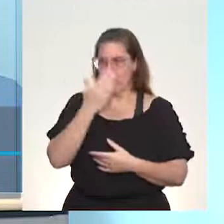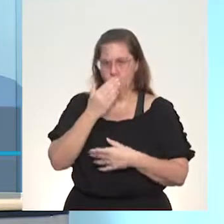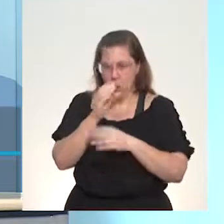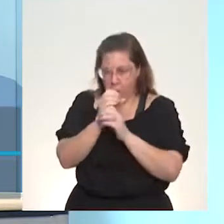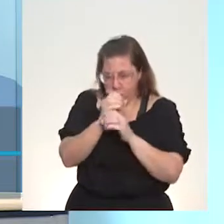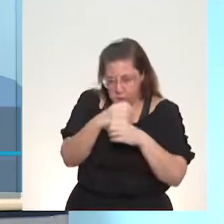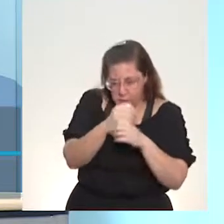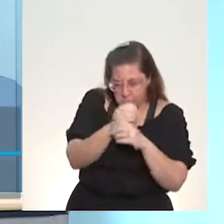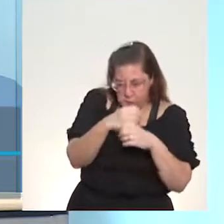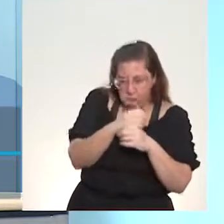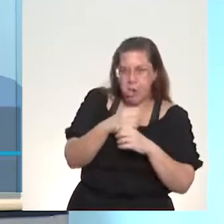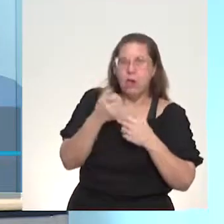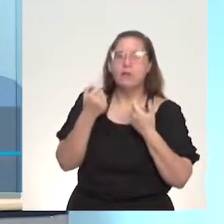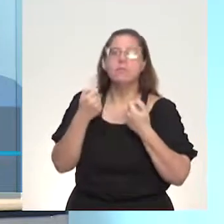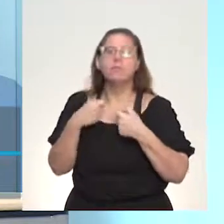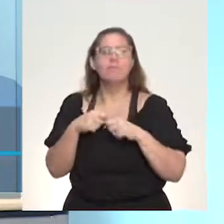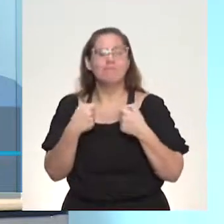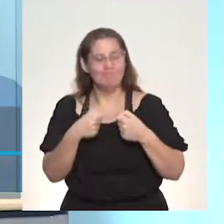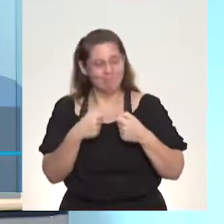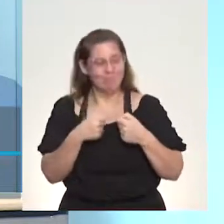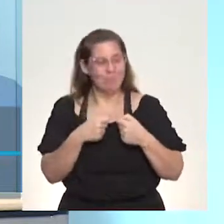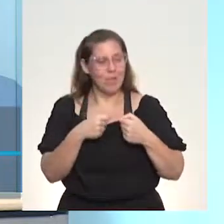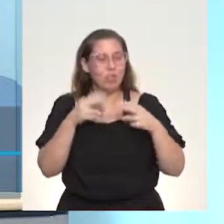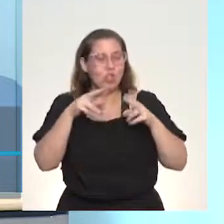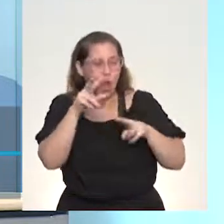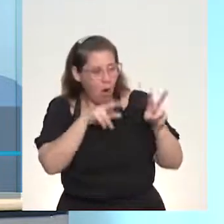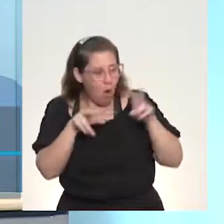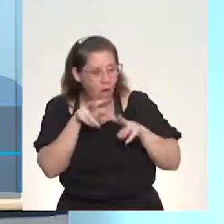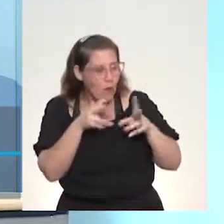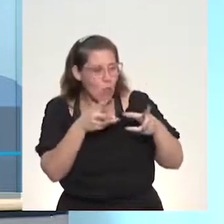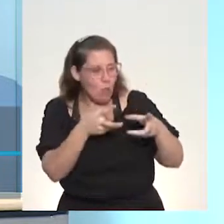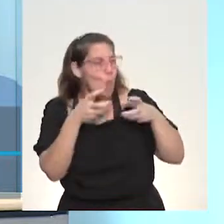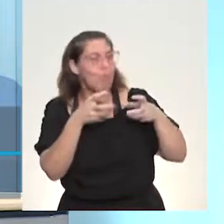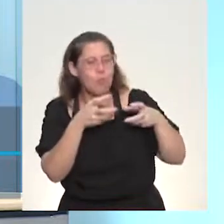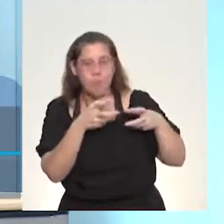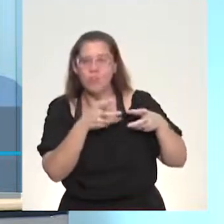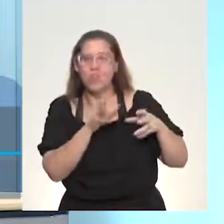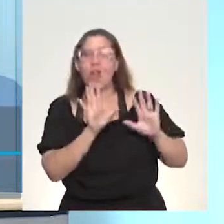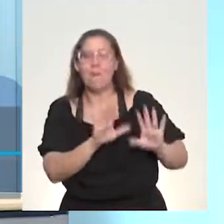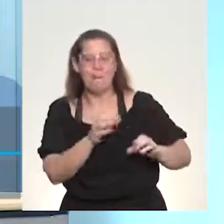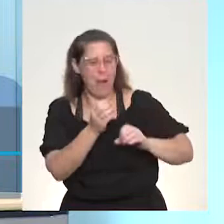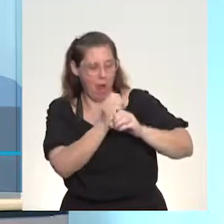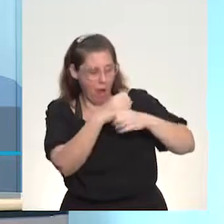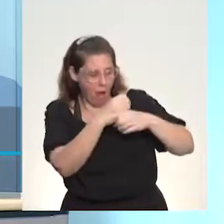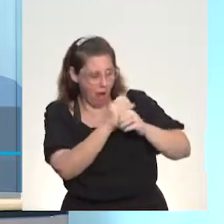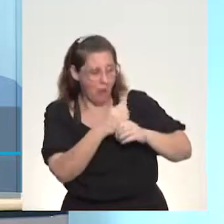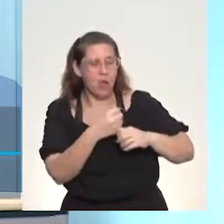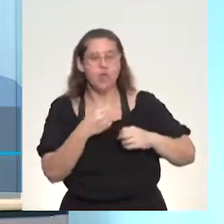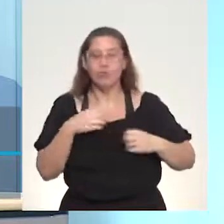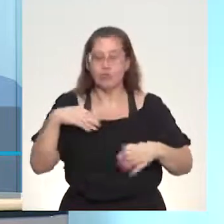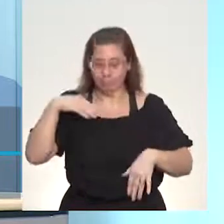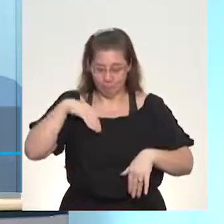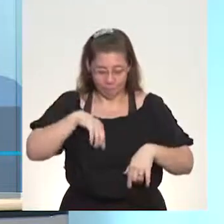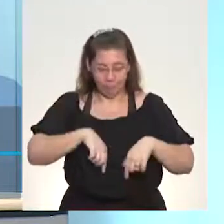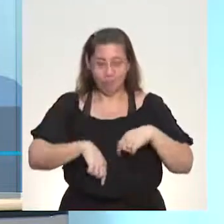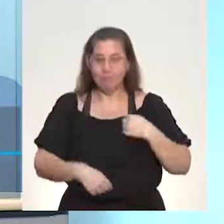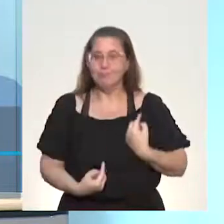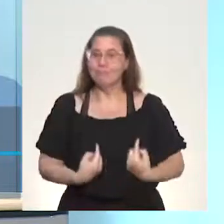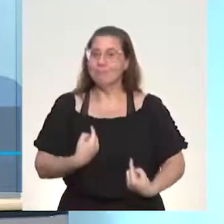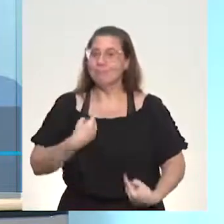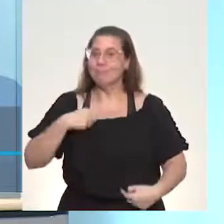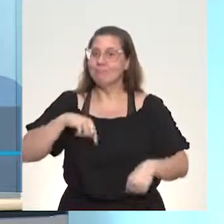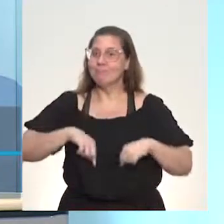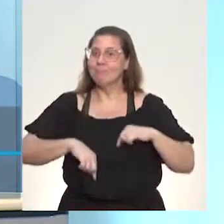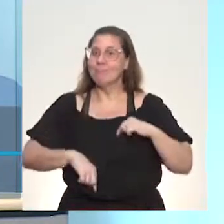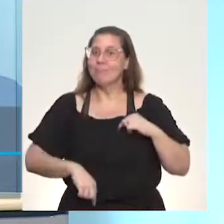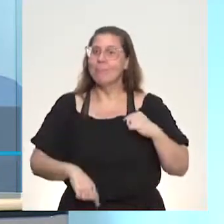não temos acesso com a nossa sensibilidade, com os nossos órgãos sensoriais. Então, a ciência, porque ela